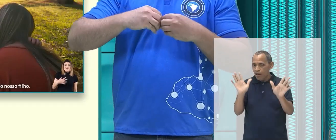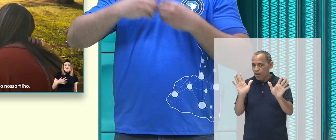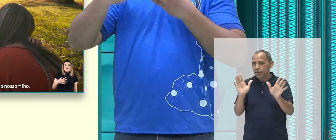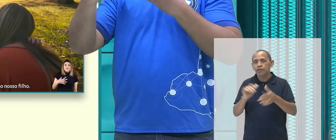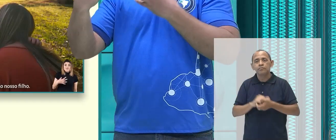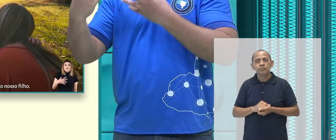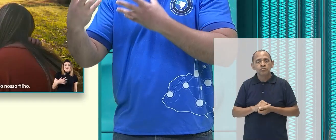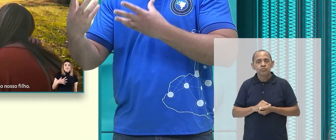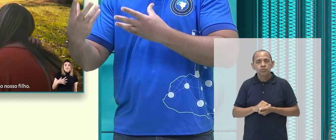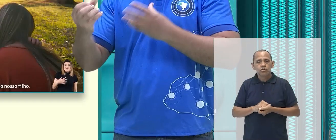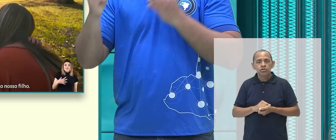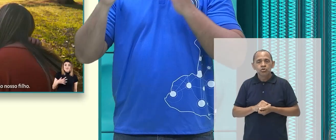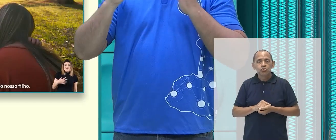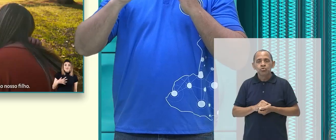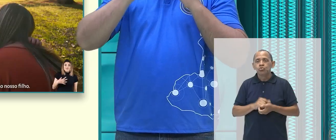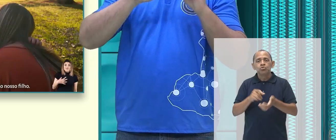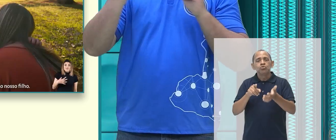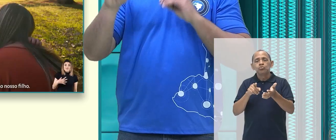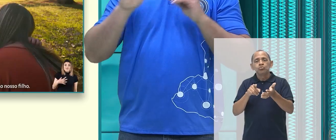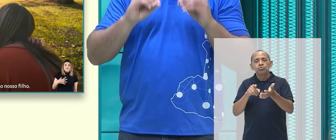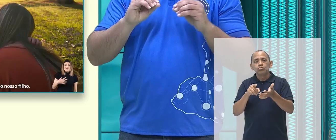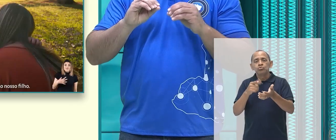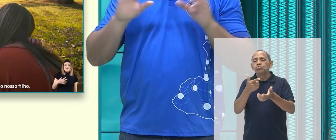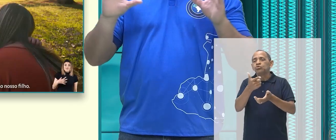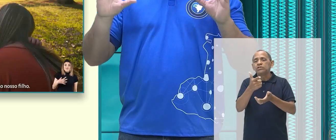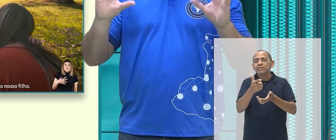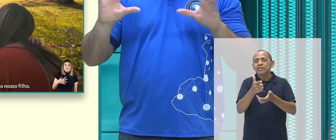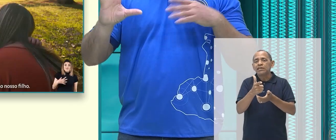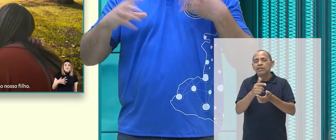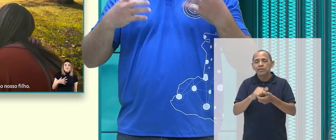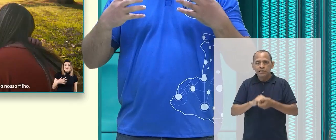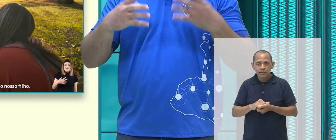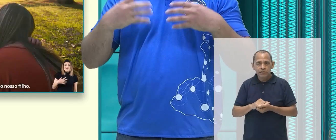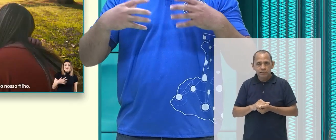elementos científicos, não vai colocar